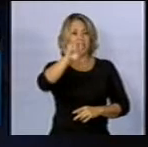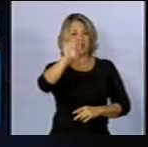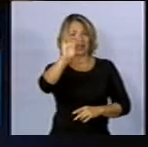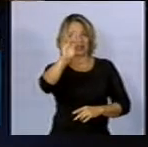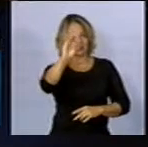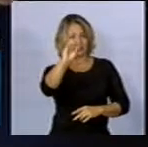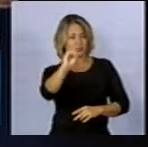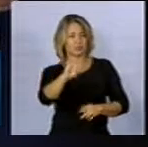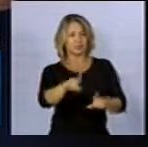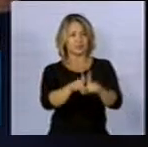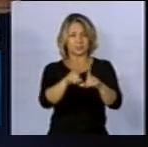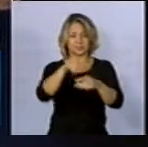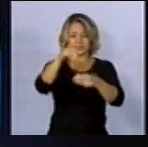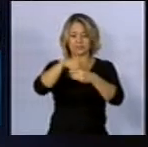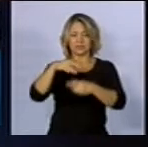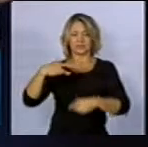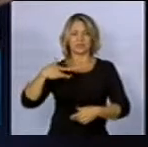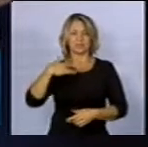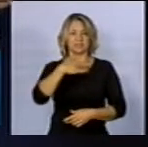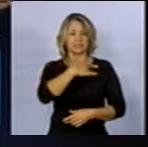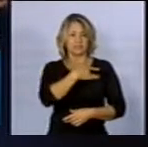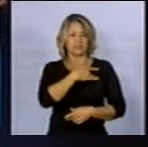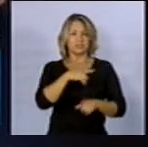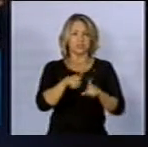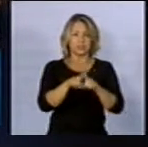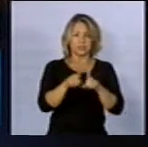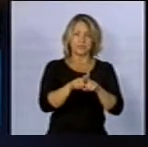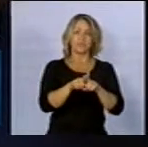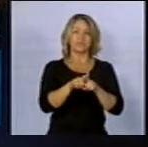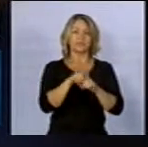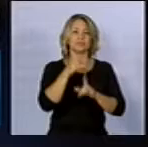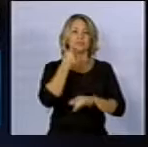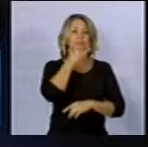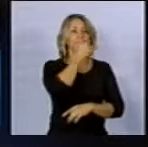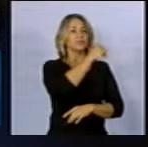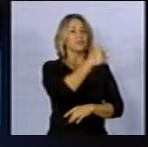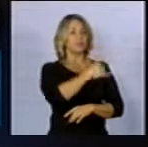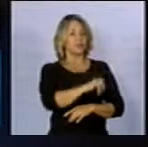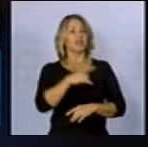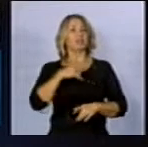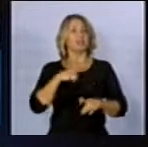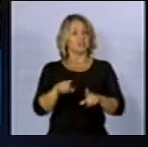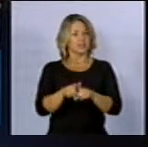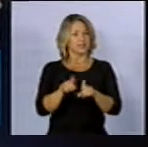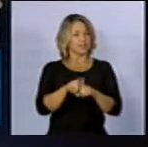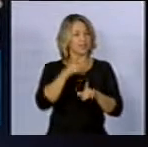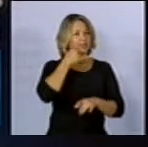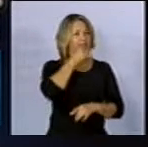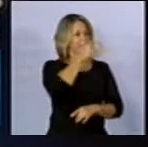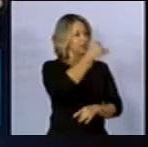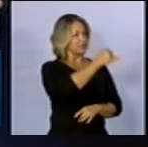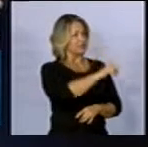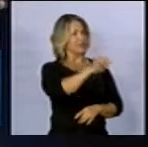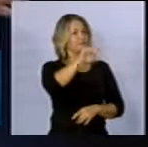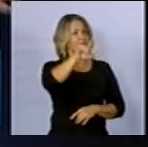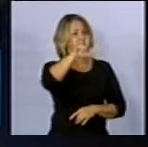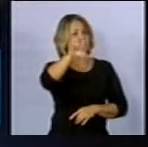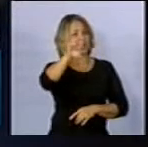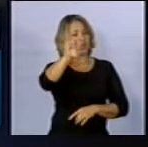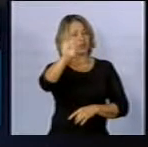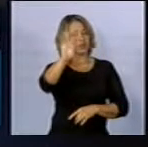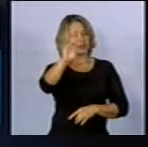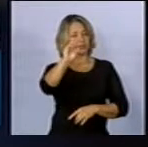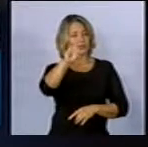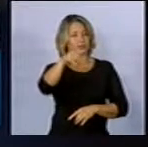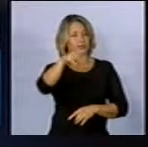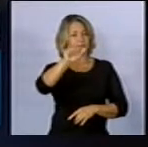também dentro da saúde no rádi diagnóstico também existe a radiação eletromagnética por